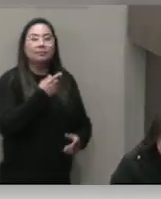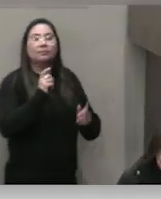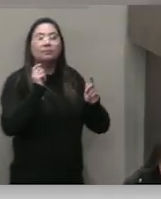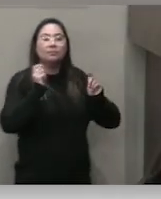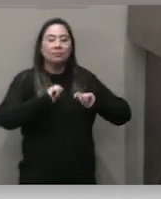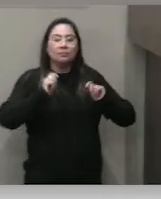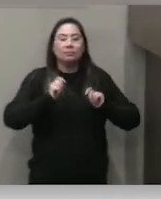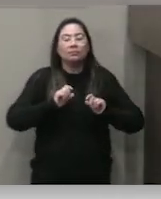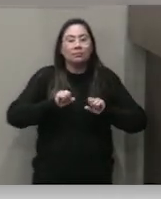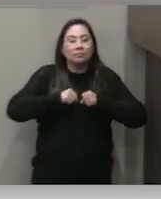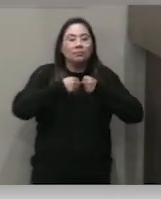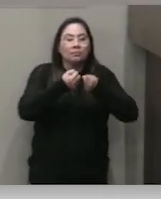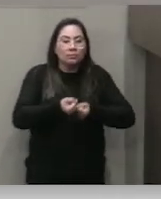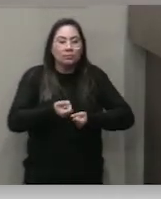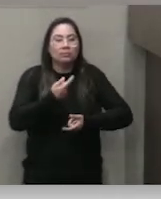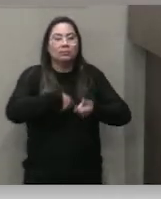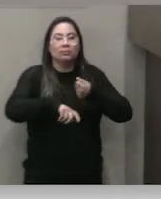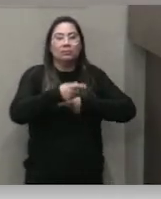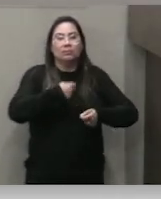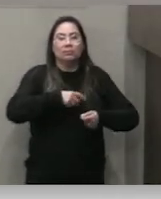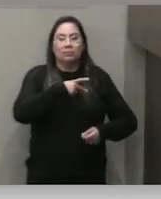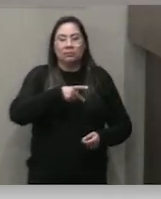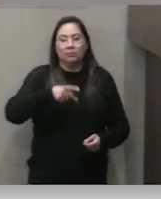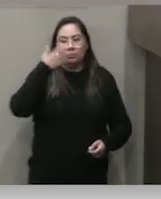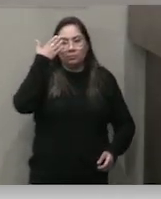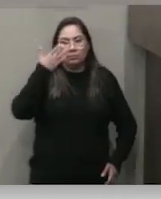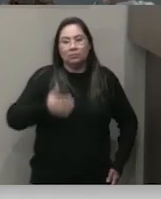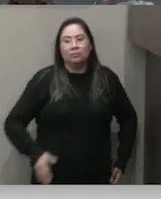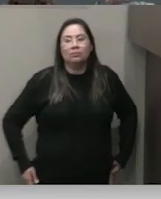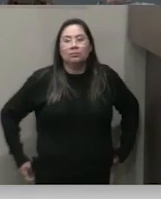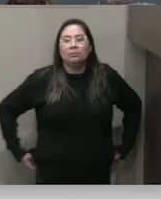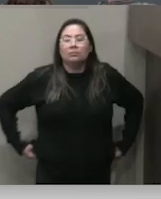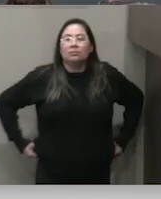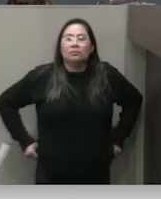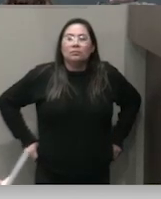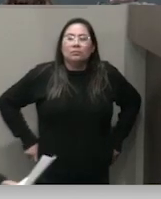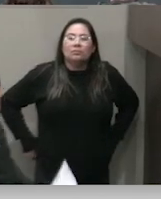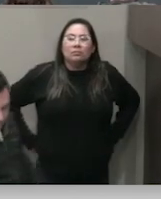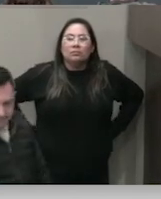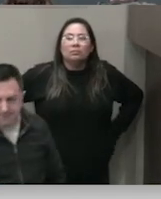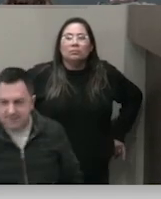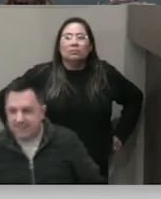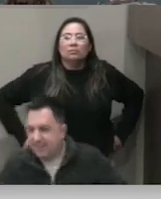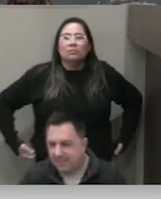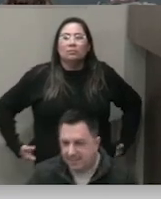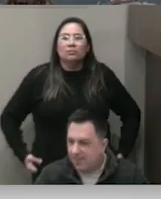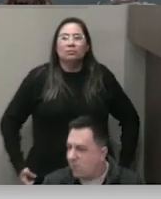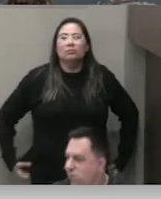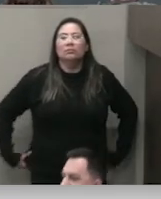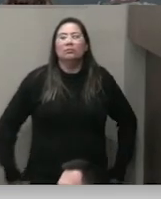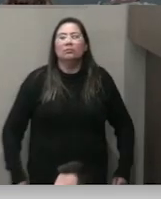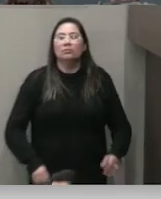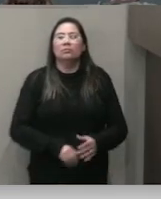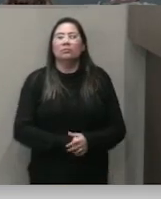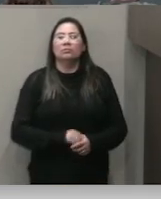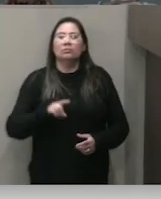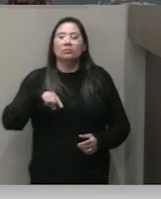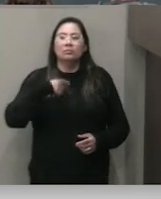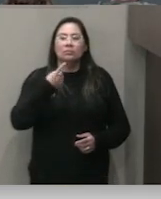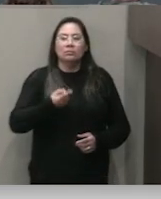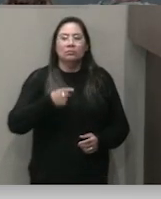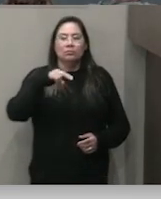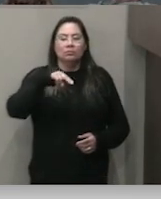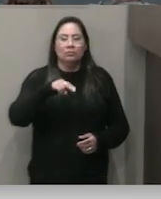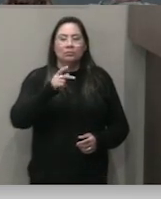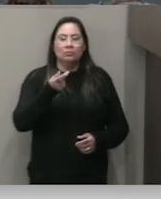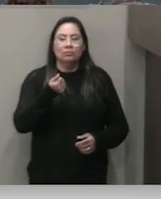nossa economia. Presidente, muito obrigado. Obrigado, vereador Gilmar. Joel Fuga, próximo Inharã de